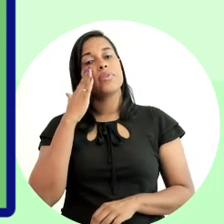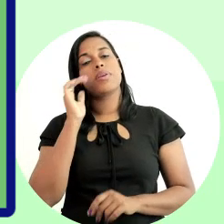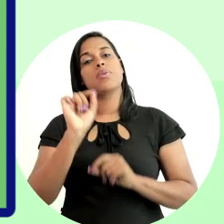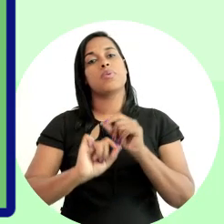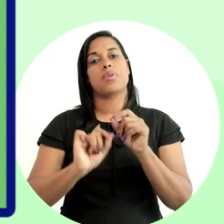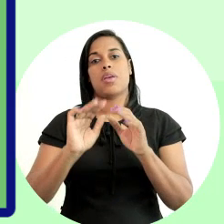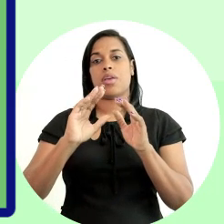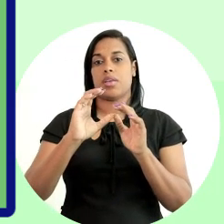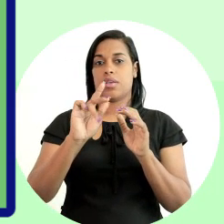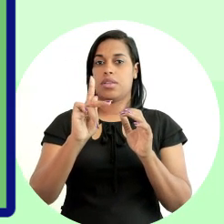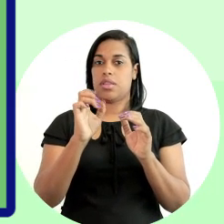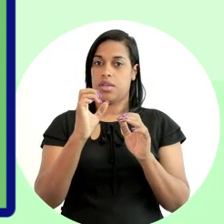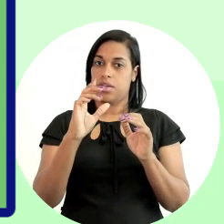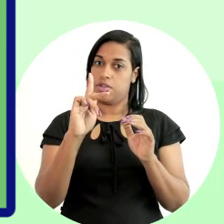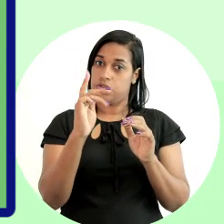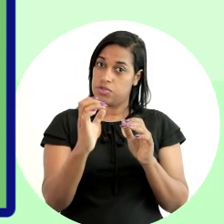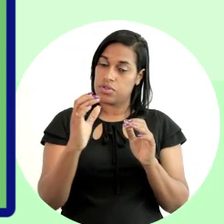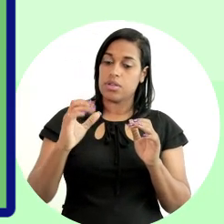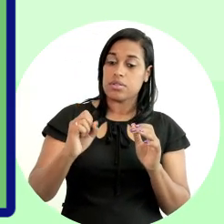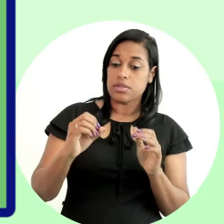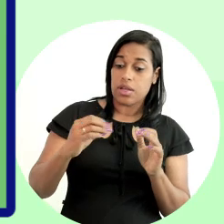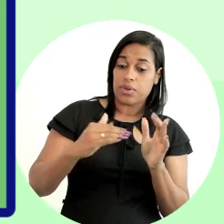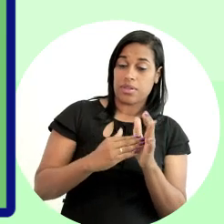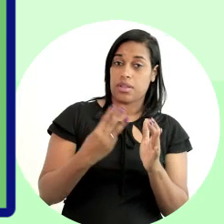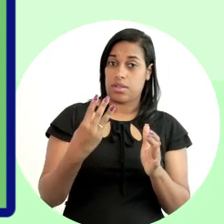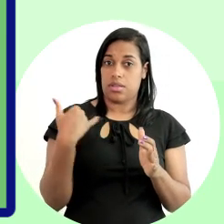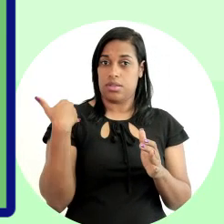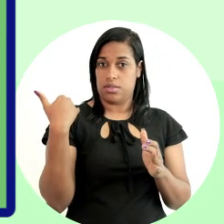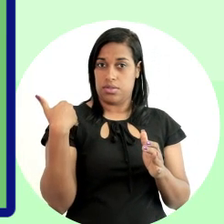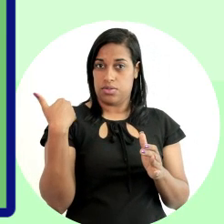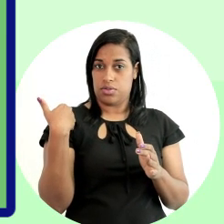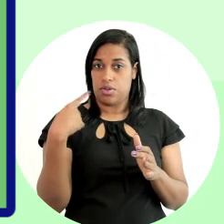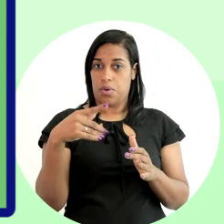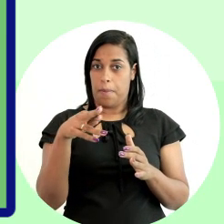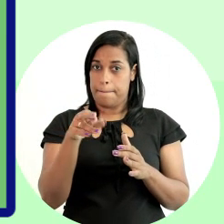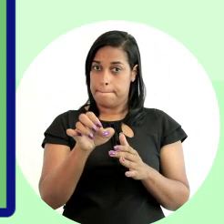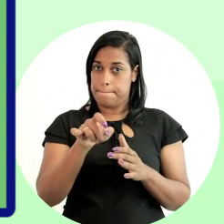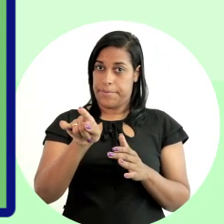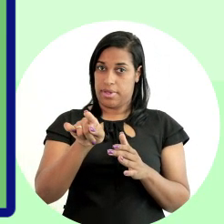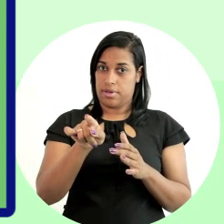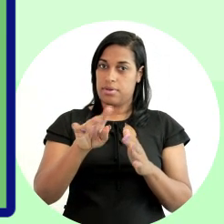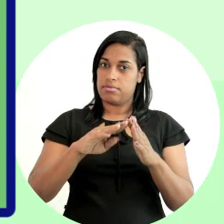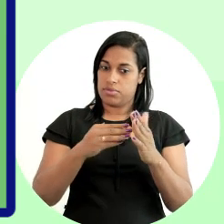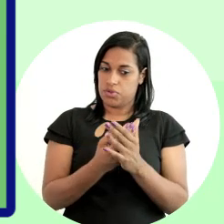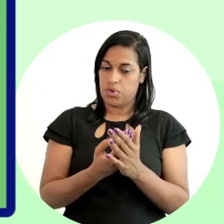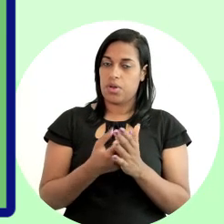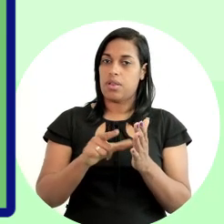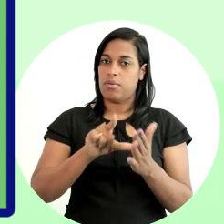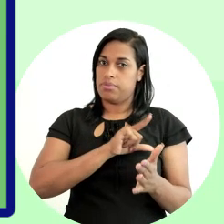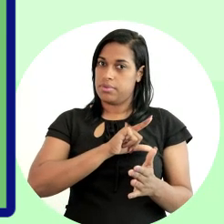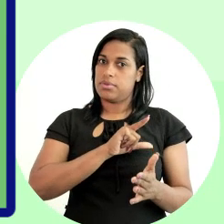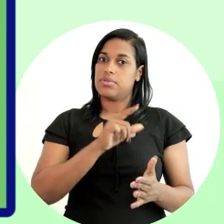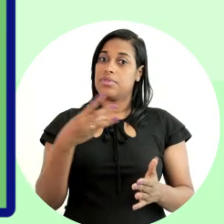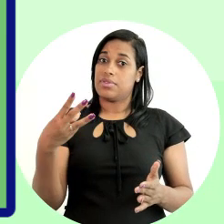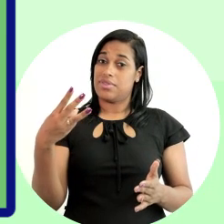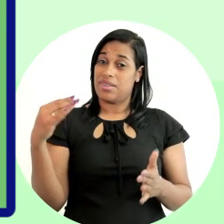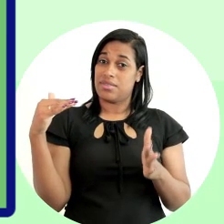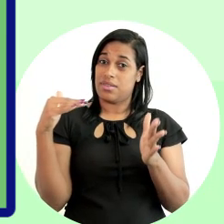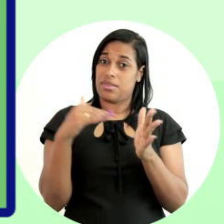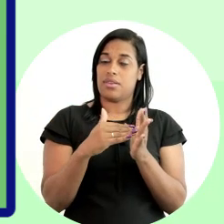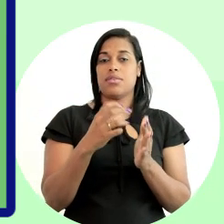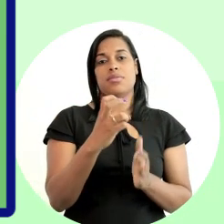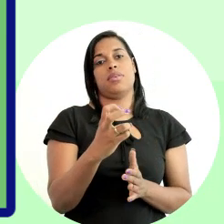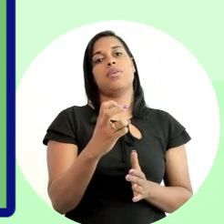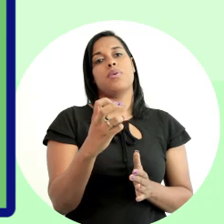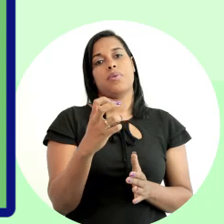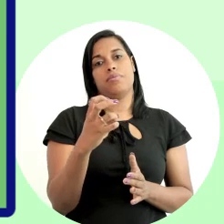a creche de 0 a 3 anos de idade e o pré-escolar, a pré-escola, que vai de 3